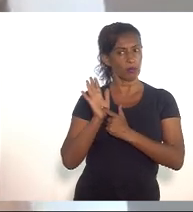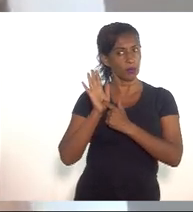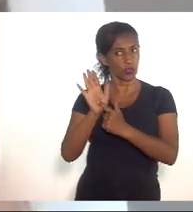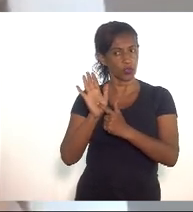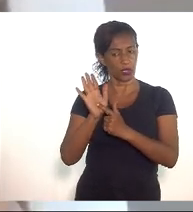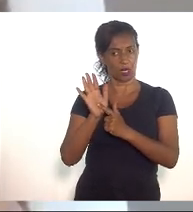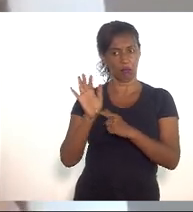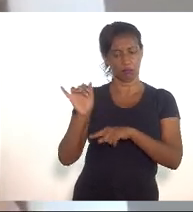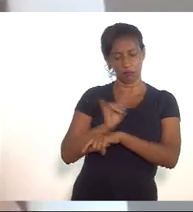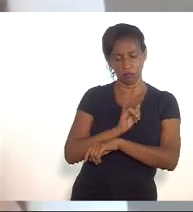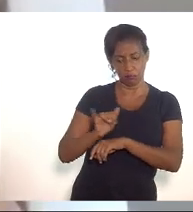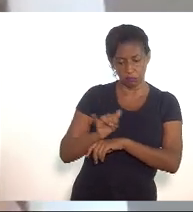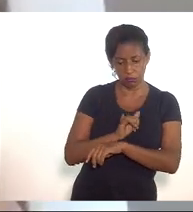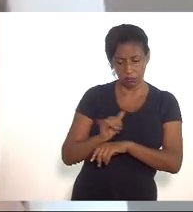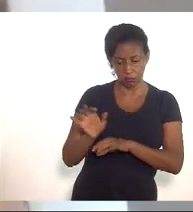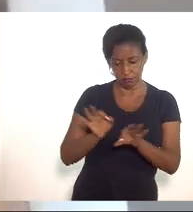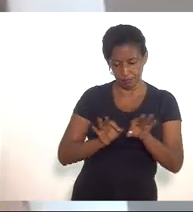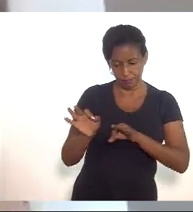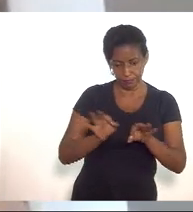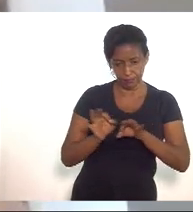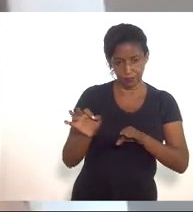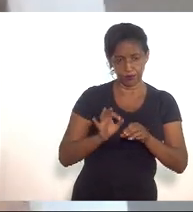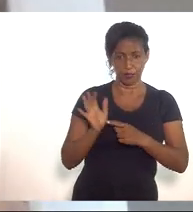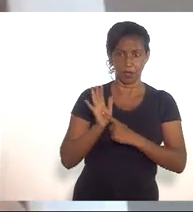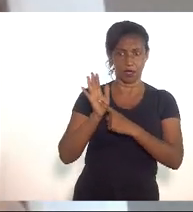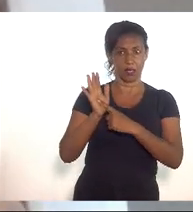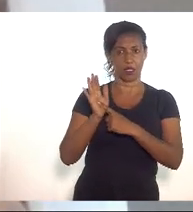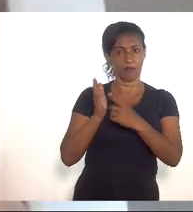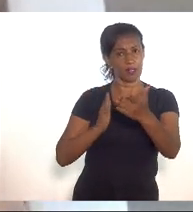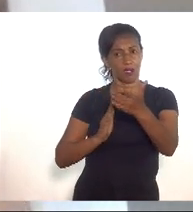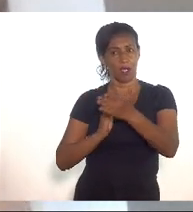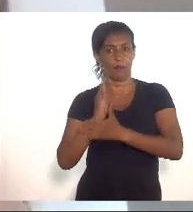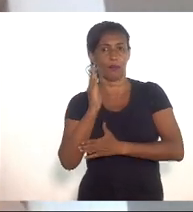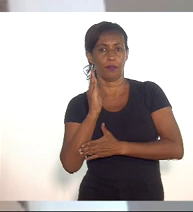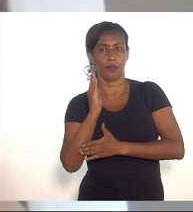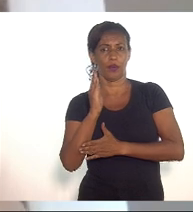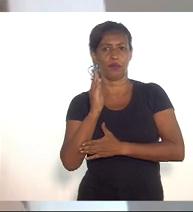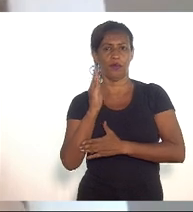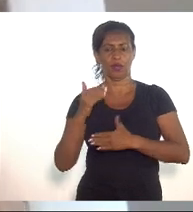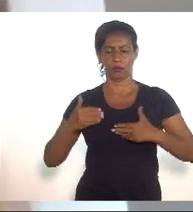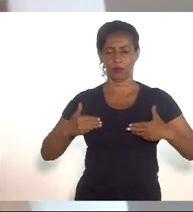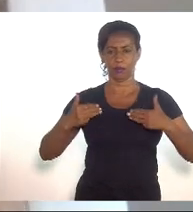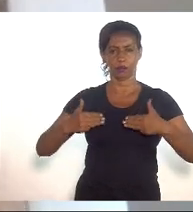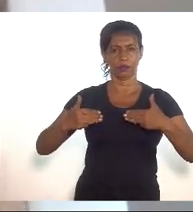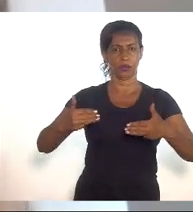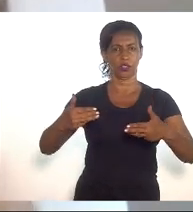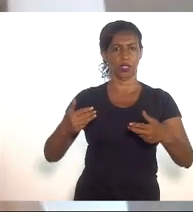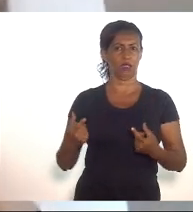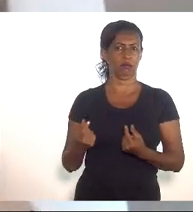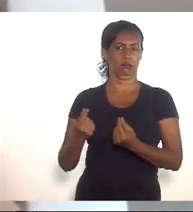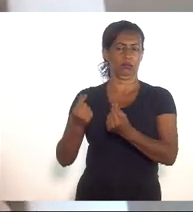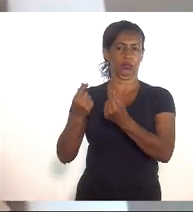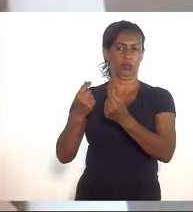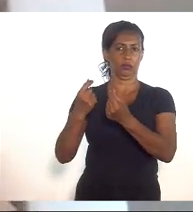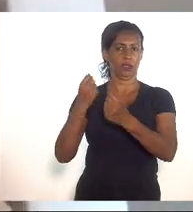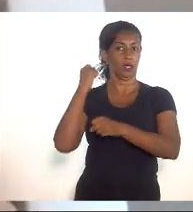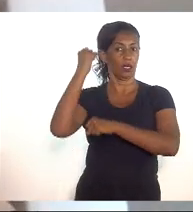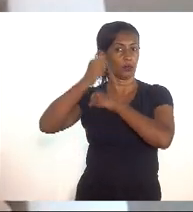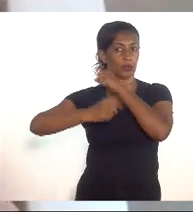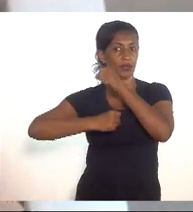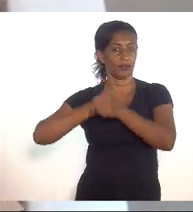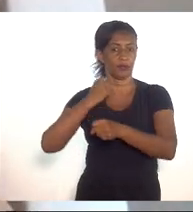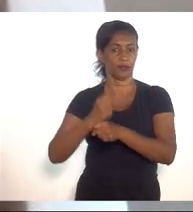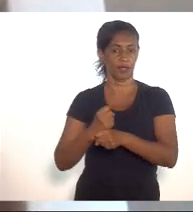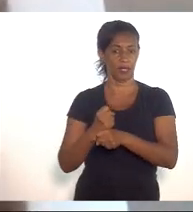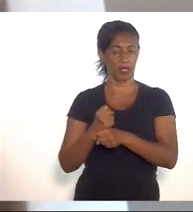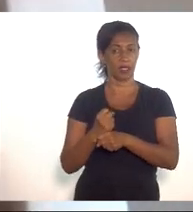um plano, e que isso vai ser aprovado pelo Ministério da Economia no ano que vem,